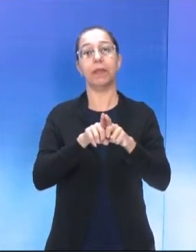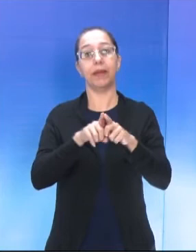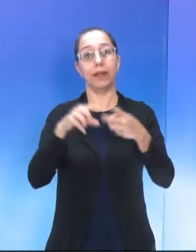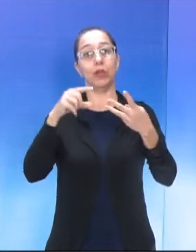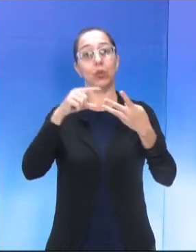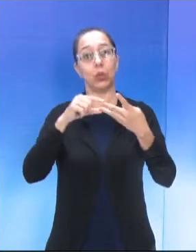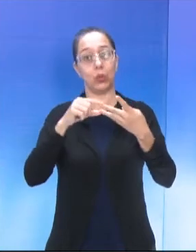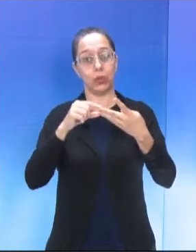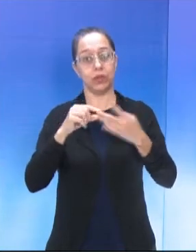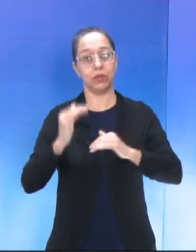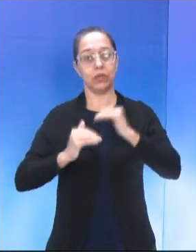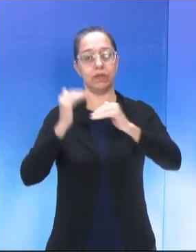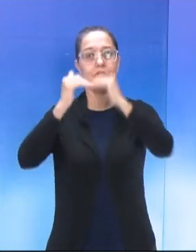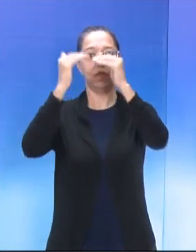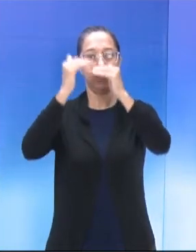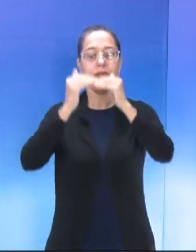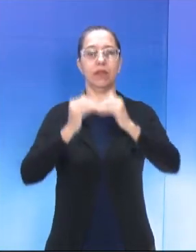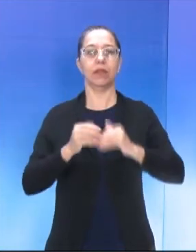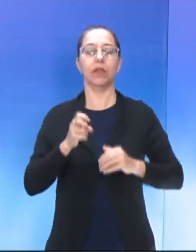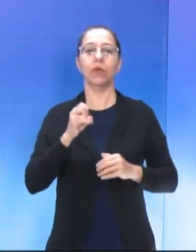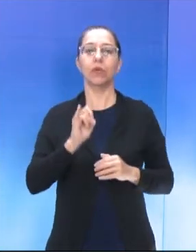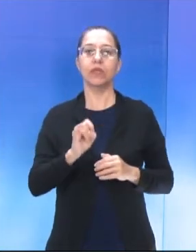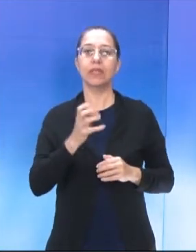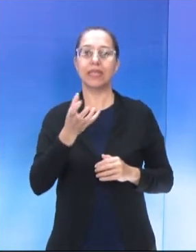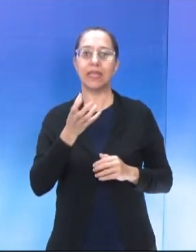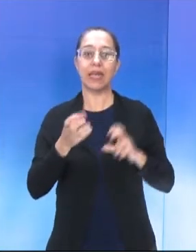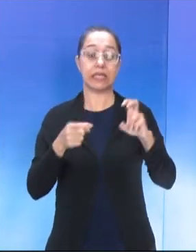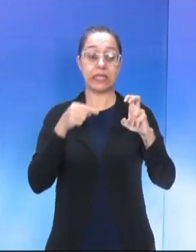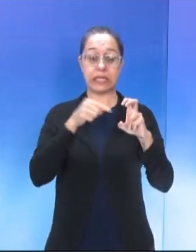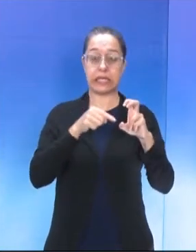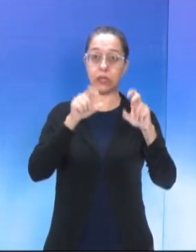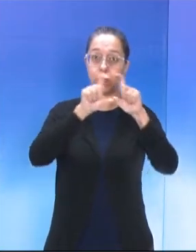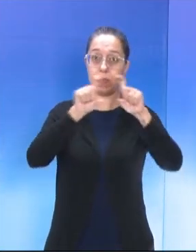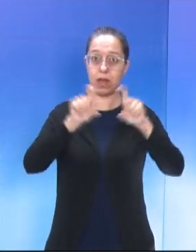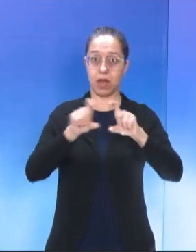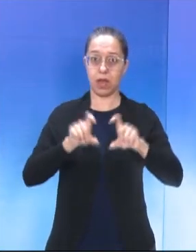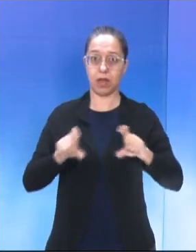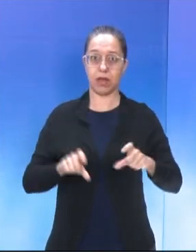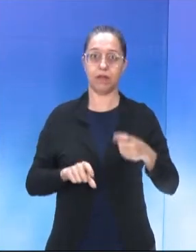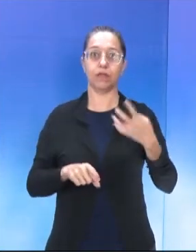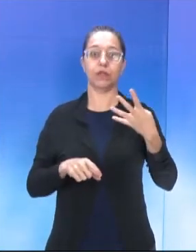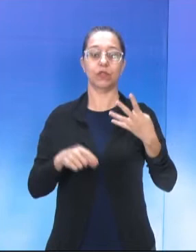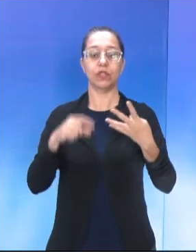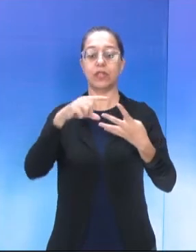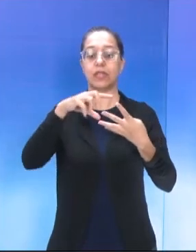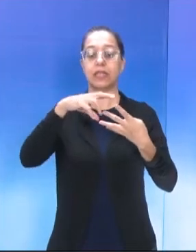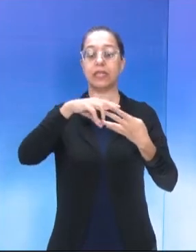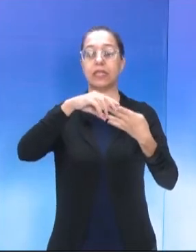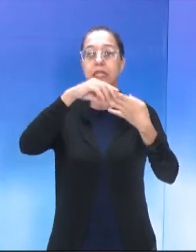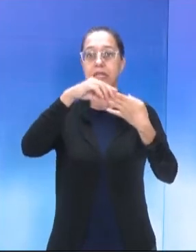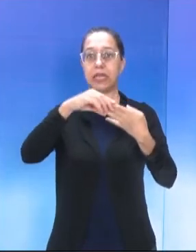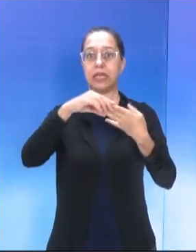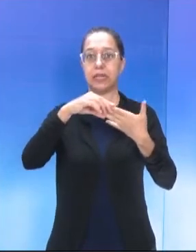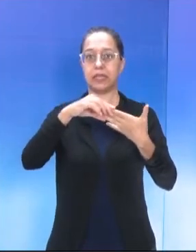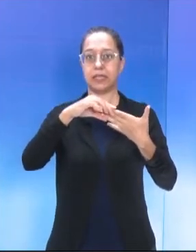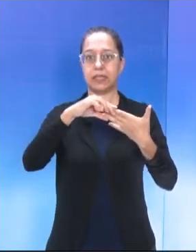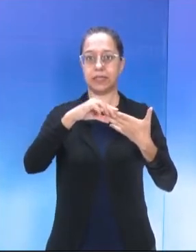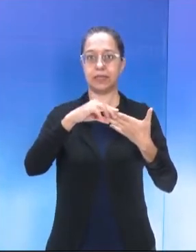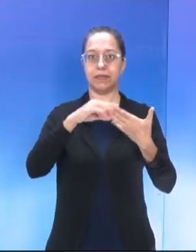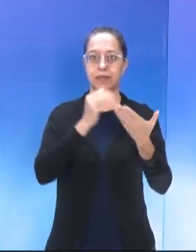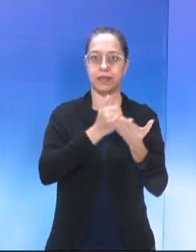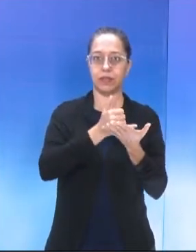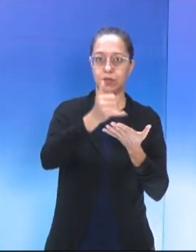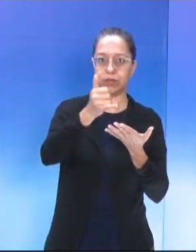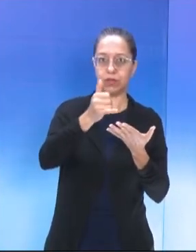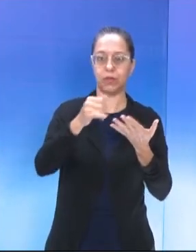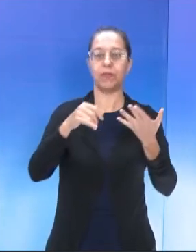desenvolvimento. Para a galera que resolver escrever 5 parágrafos, vai usar 3 argumentos na introdução e